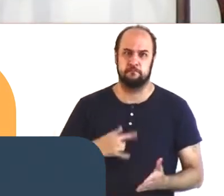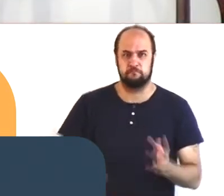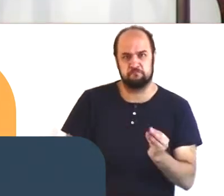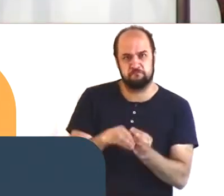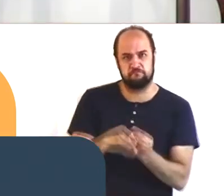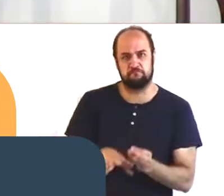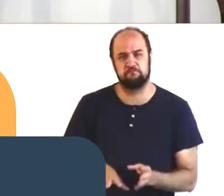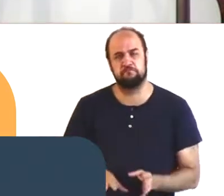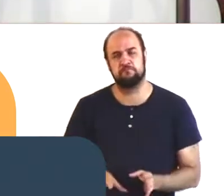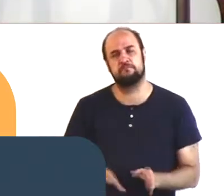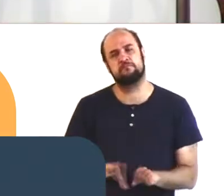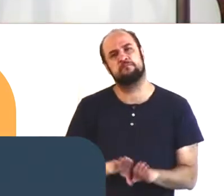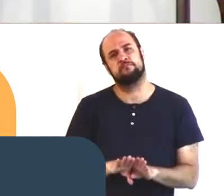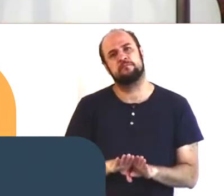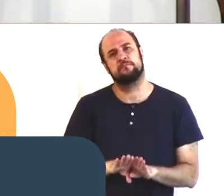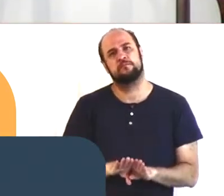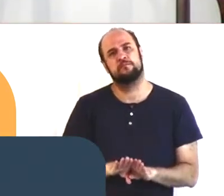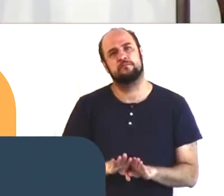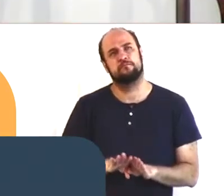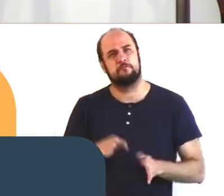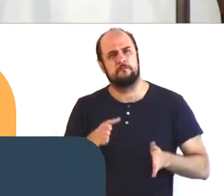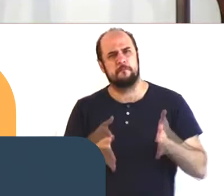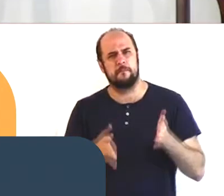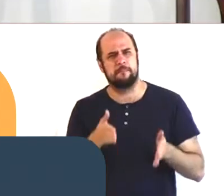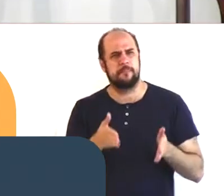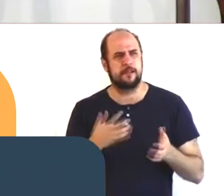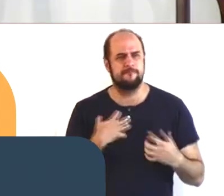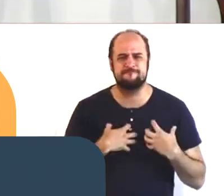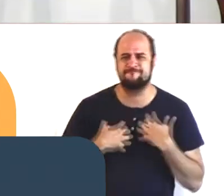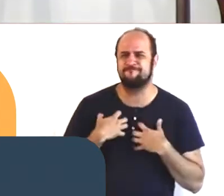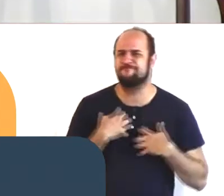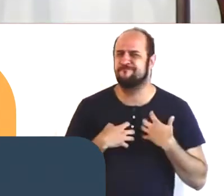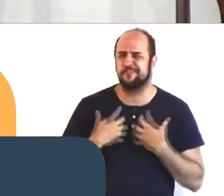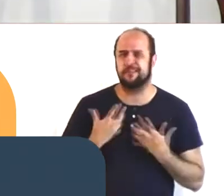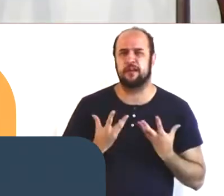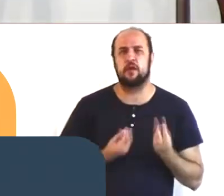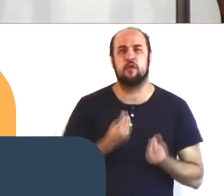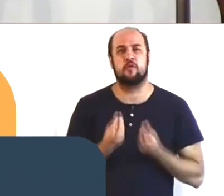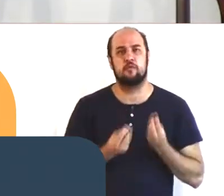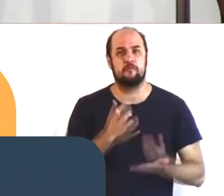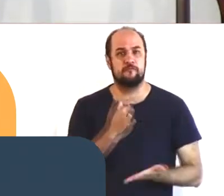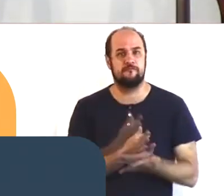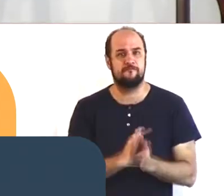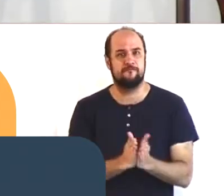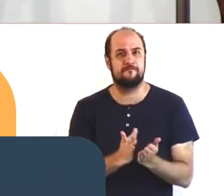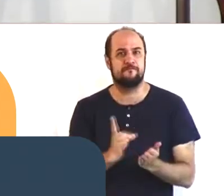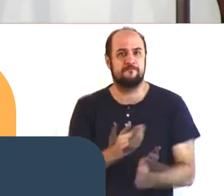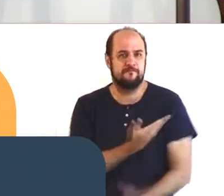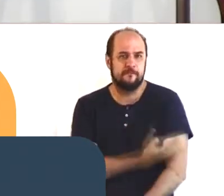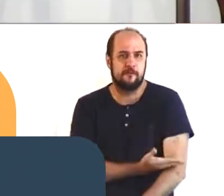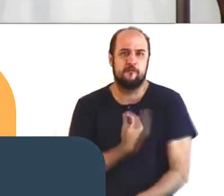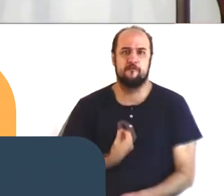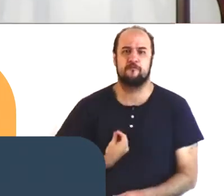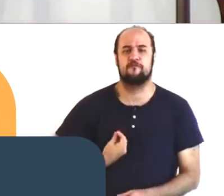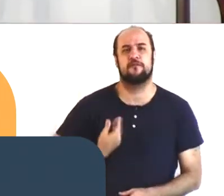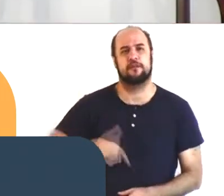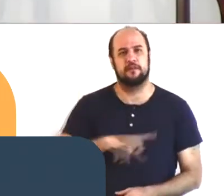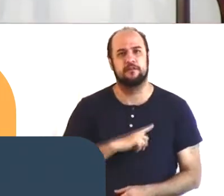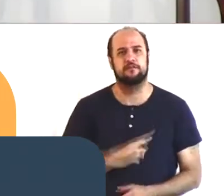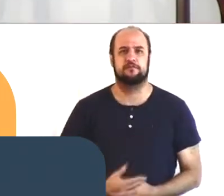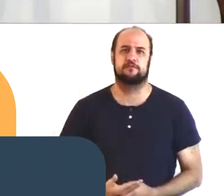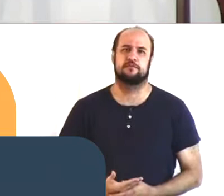acrescentaria ainda, em tempos de tanta aflição, como praticar a fé bíblica